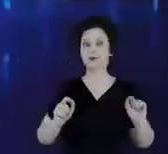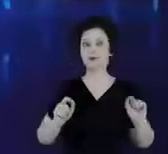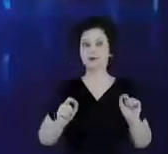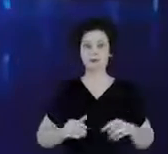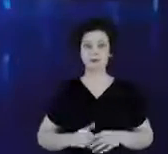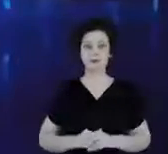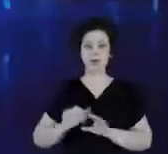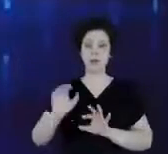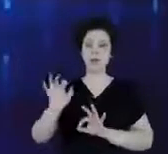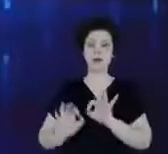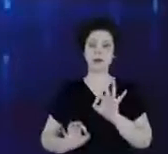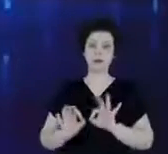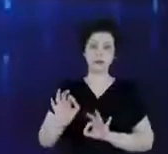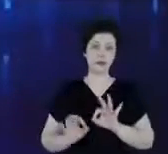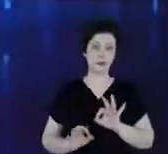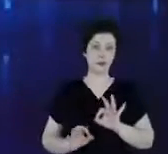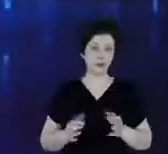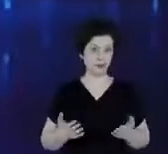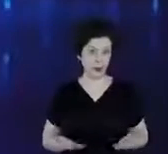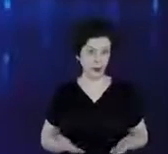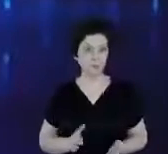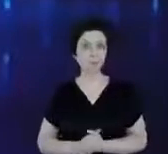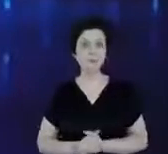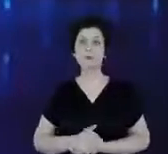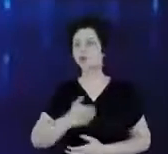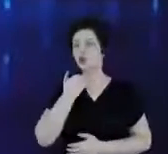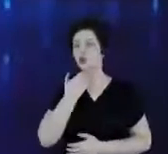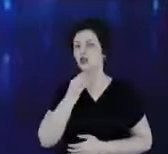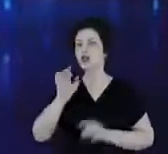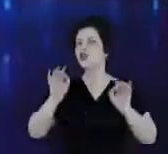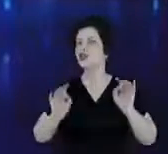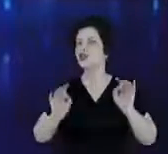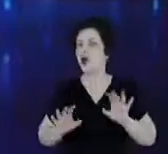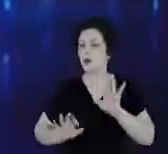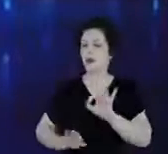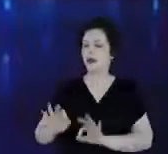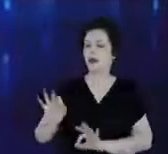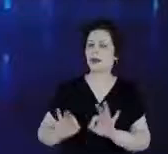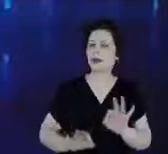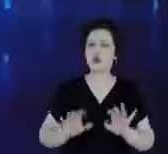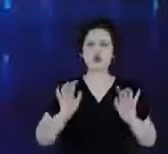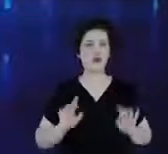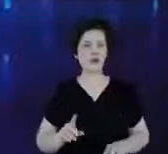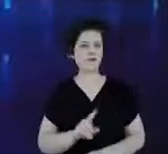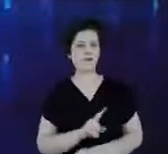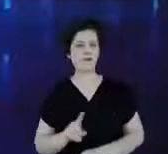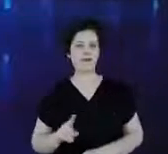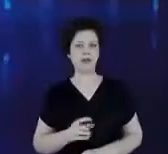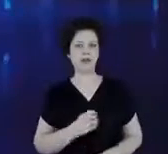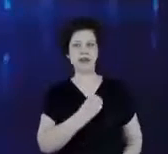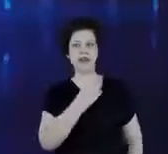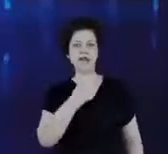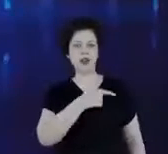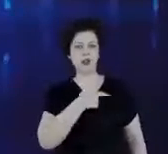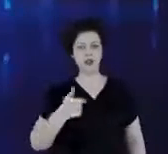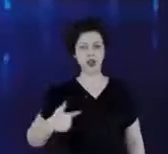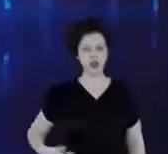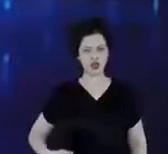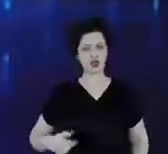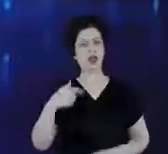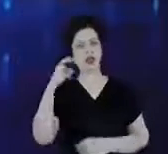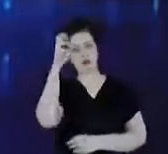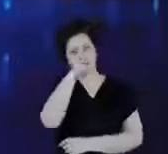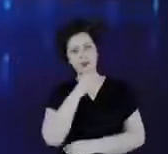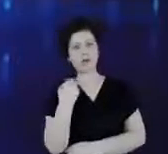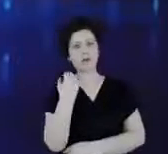planejamento Tá mas não adianta Só planejar isso aprendi muito na viagem à China tá é